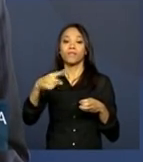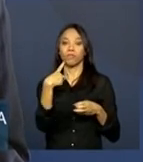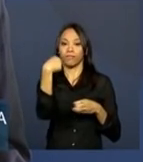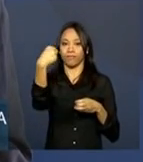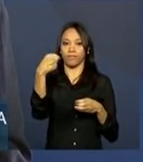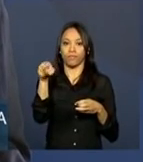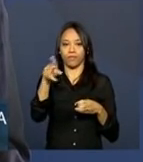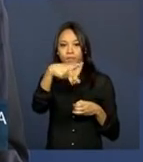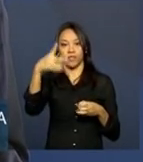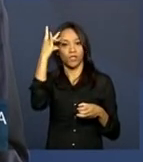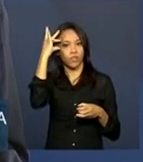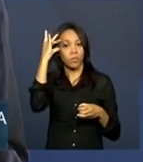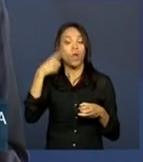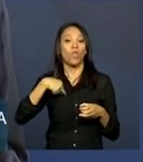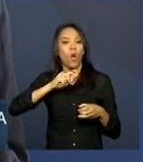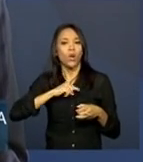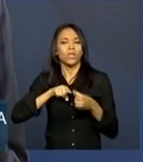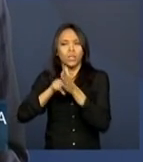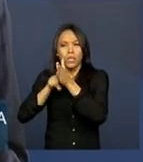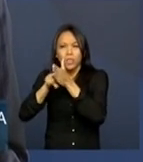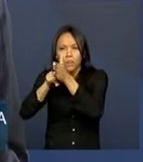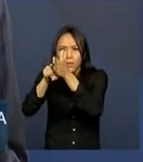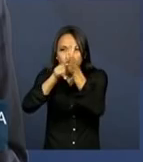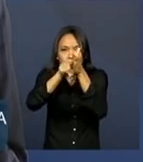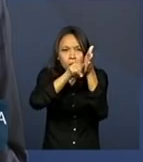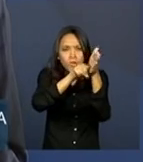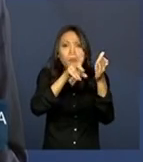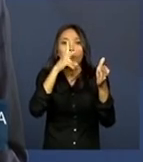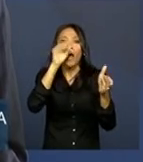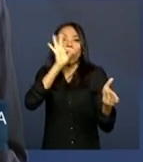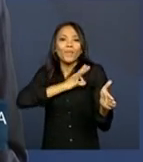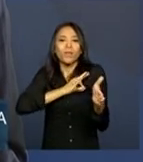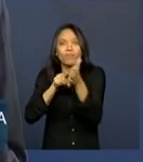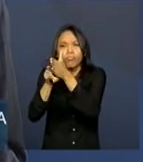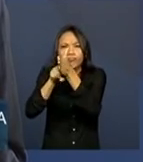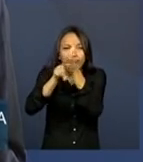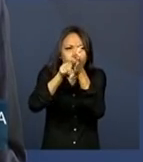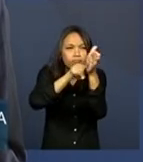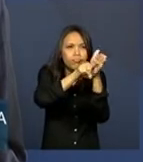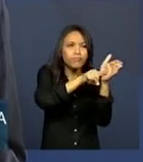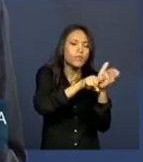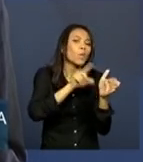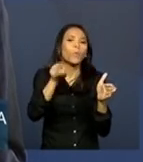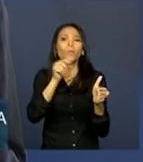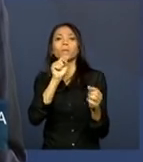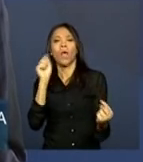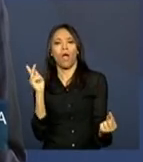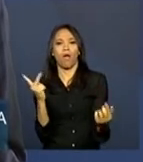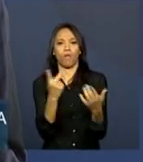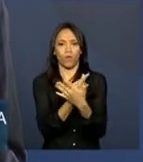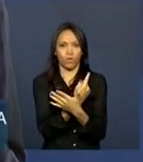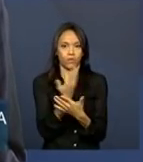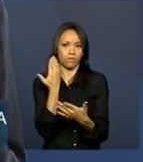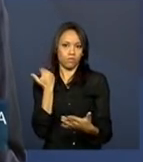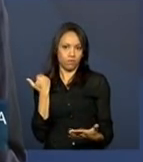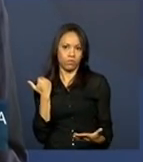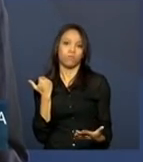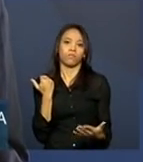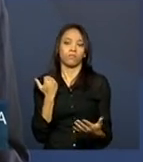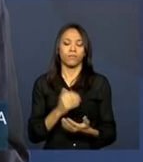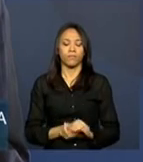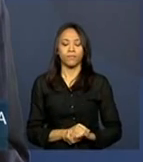dirigimos o trabalho de investigação observando estritamente os Marcos e a finalidade estabelecidos no mandato